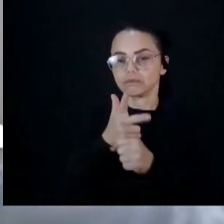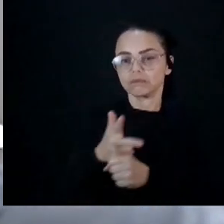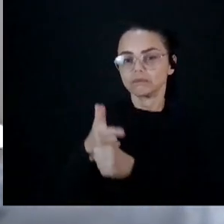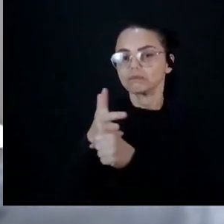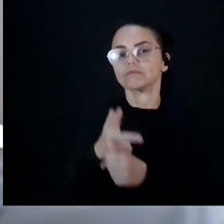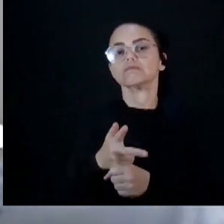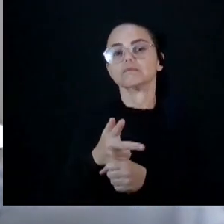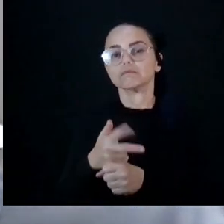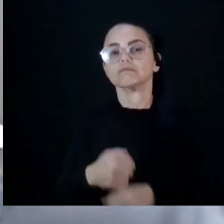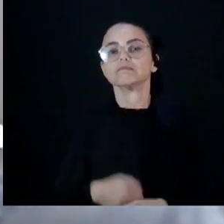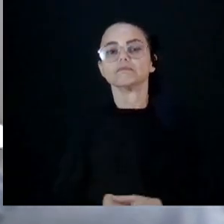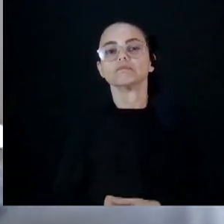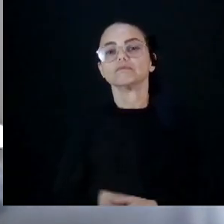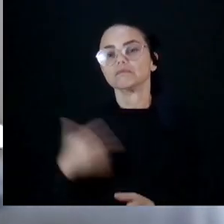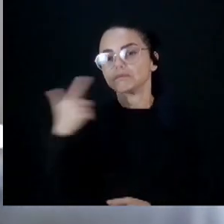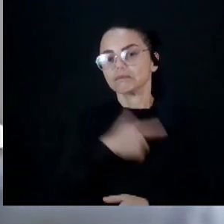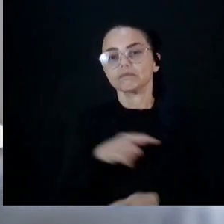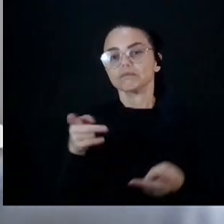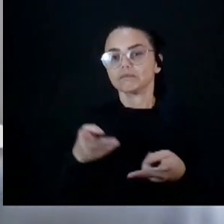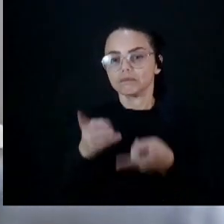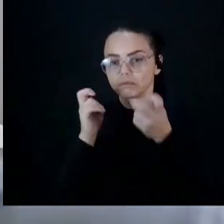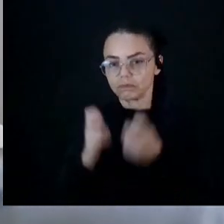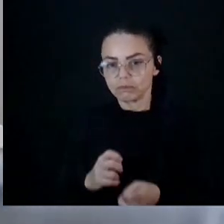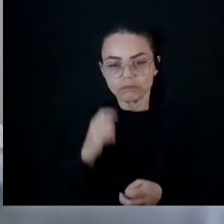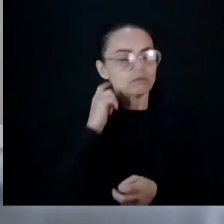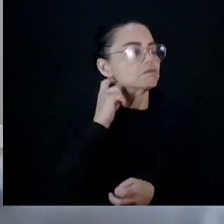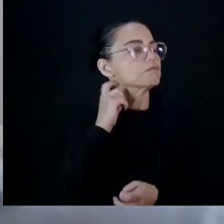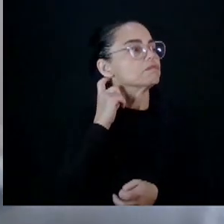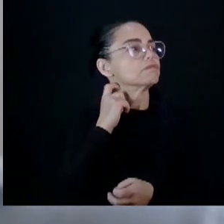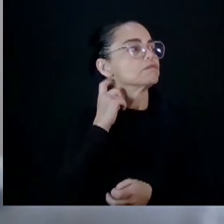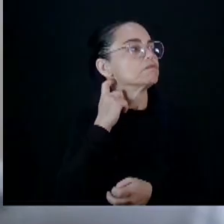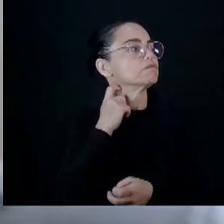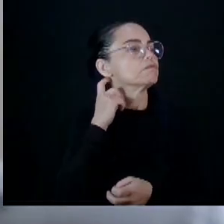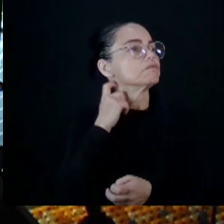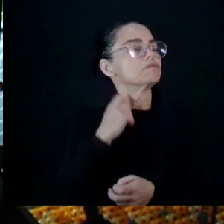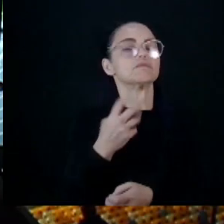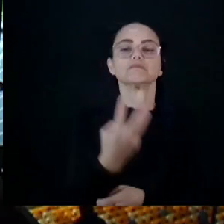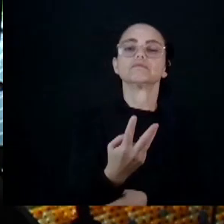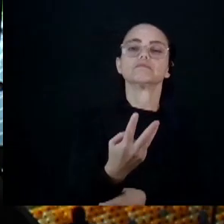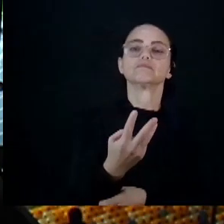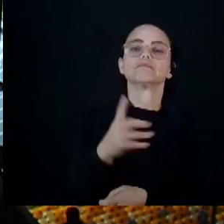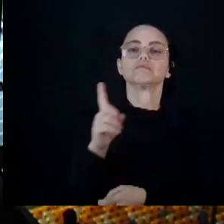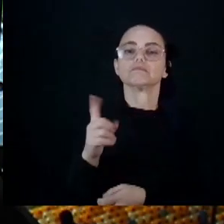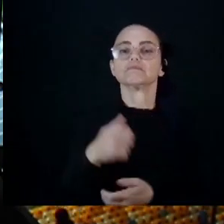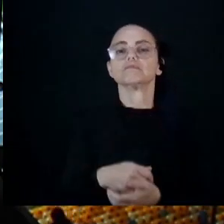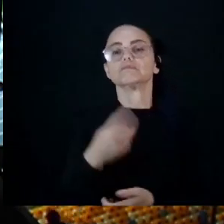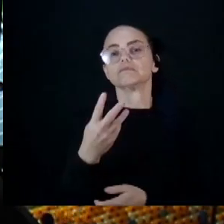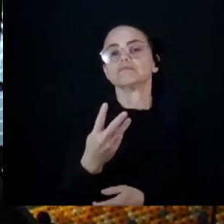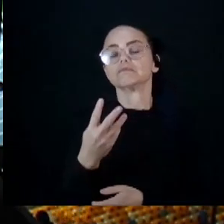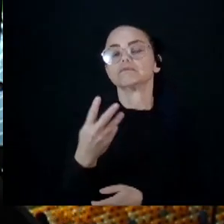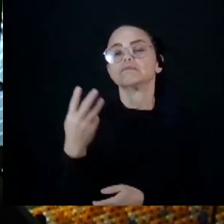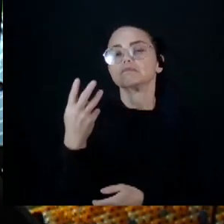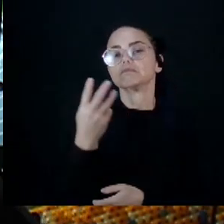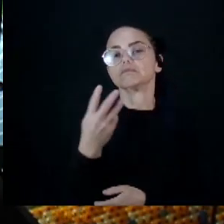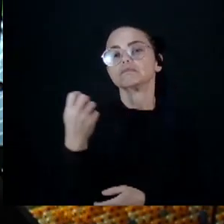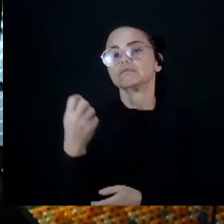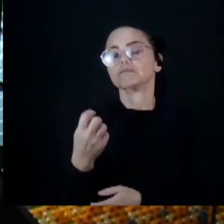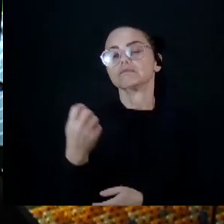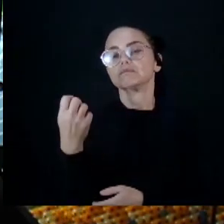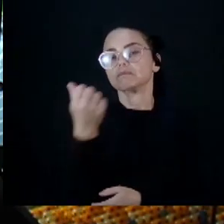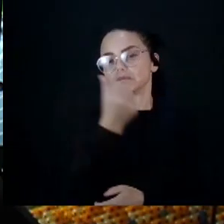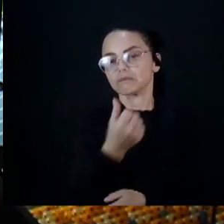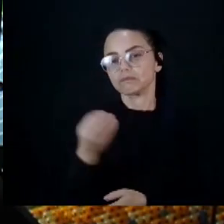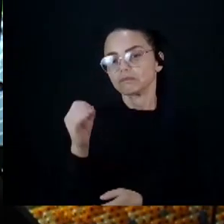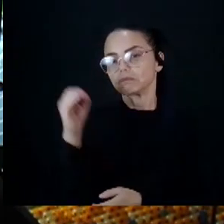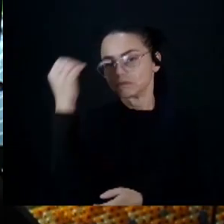a gente consegue ter uma visão ali em 3D, em 360 graus, então isso muda muito